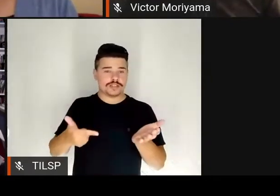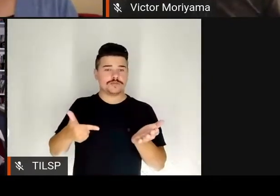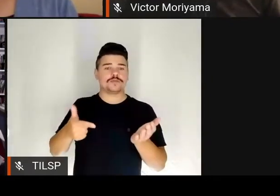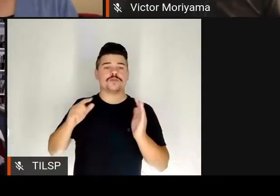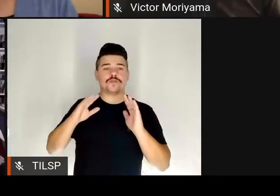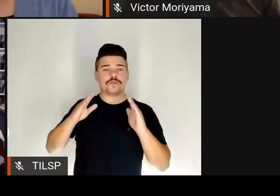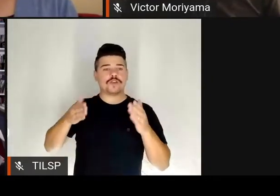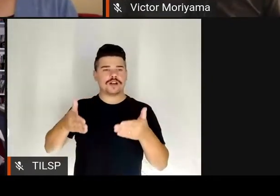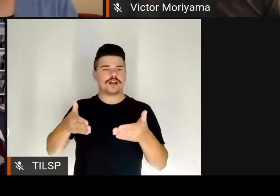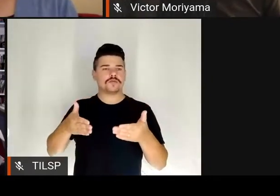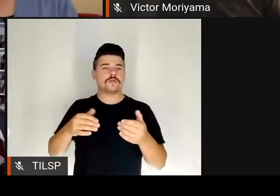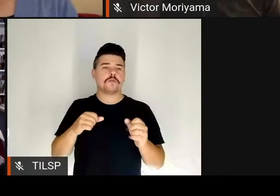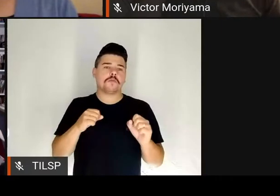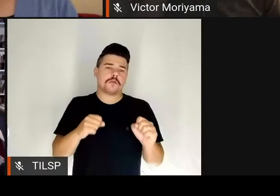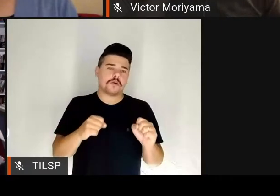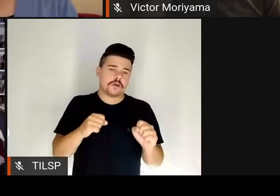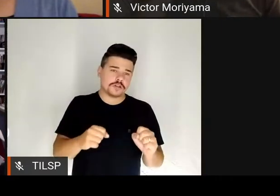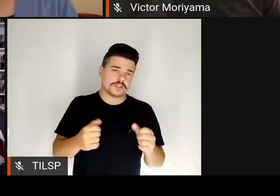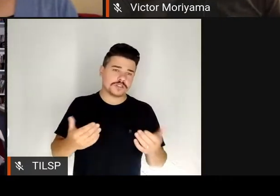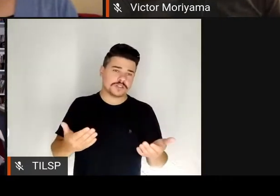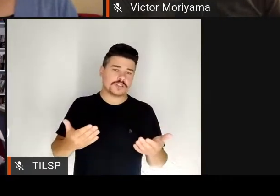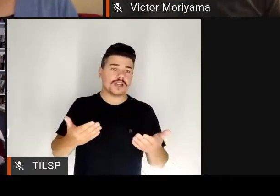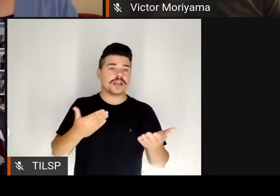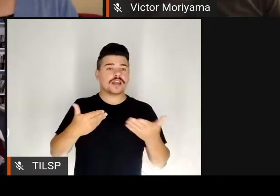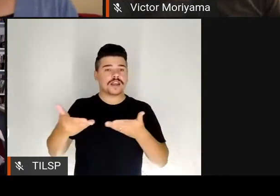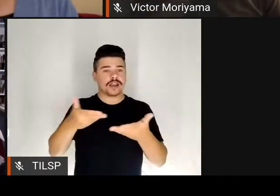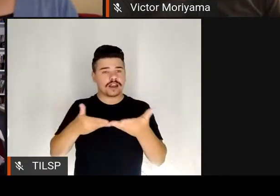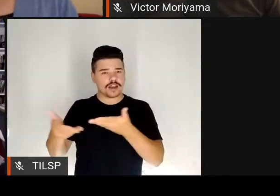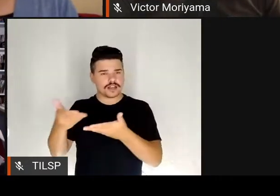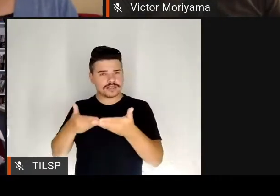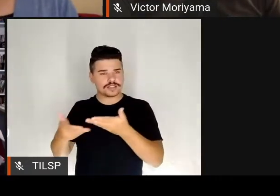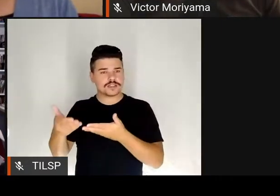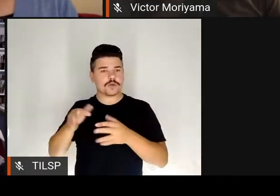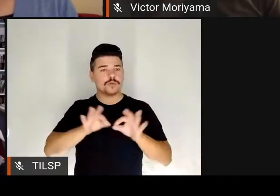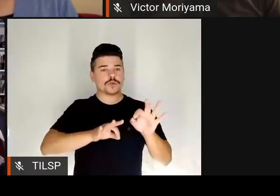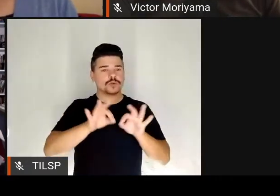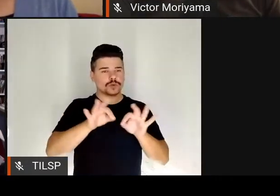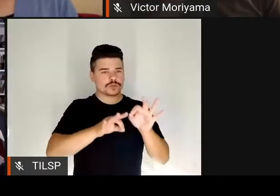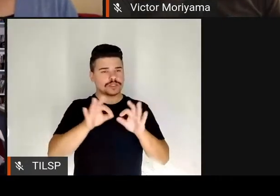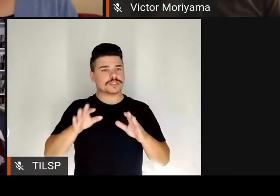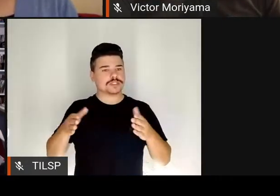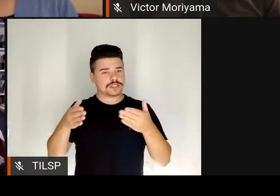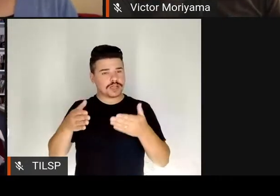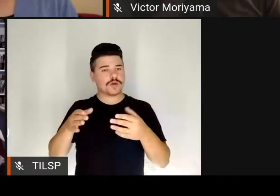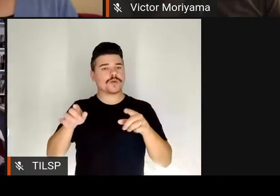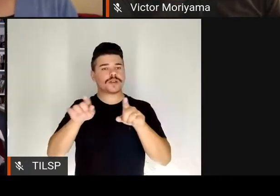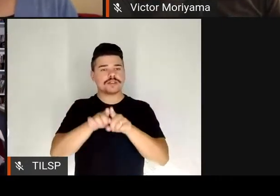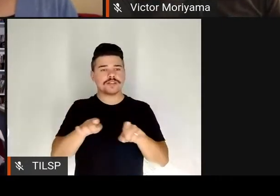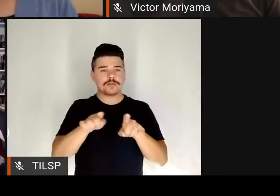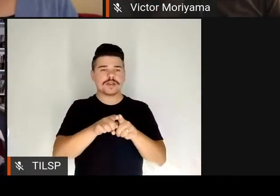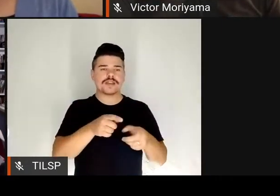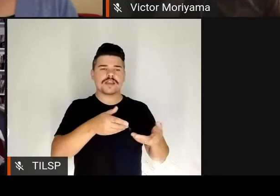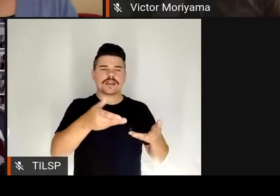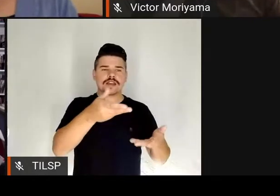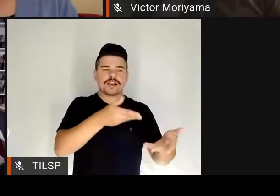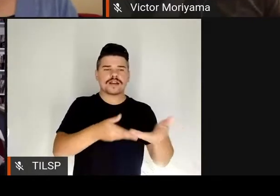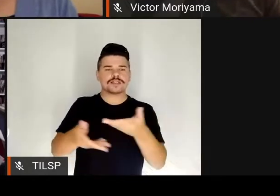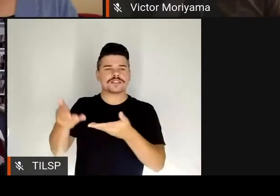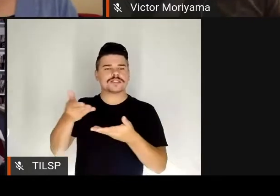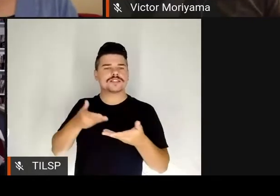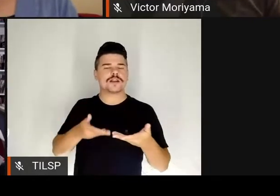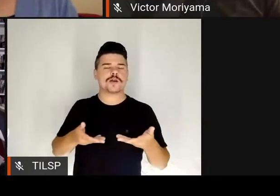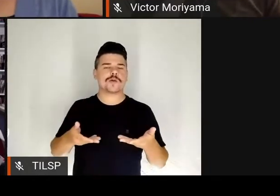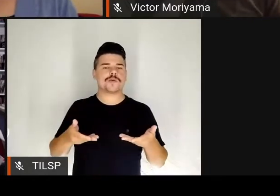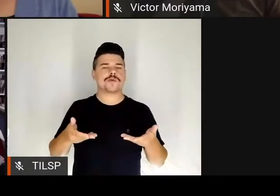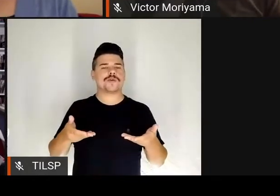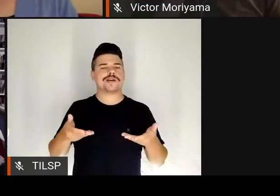tanto das relações entre a produção de imagem, a sua relação com aspectos de